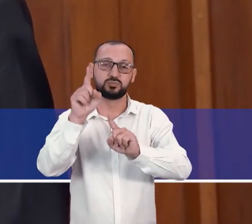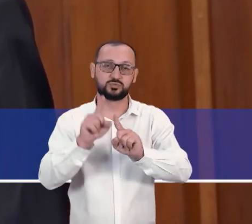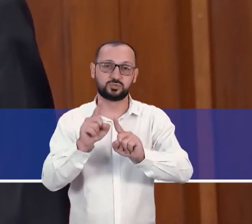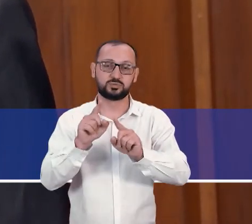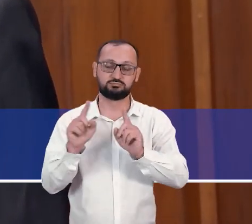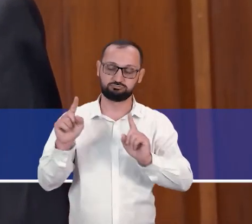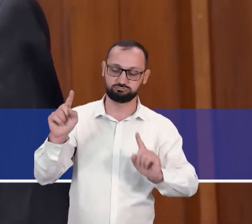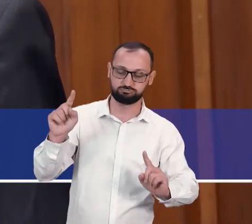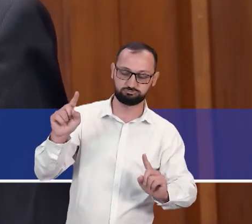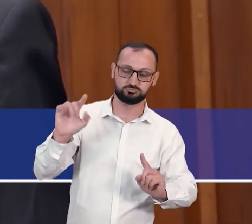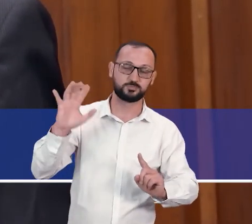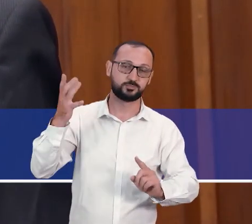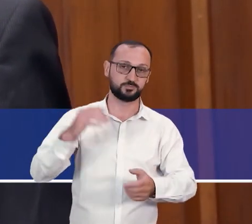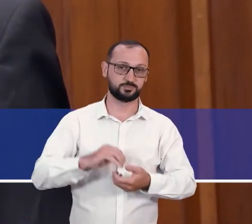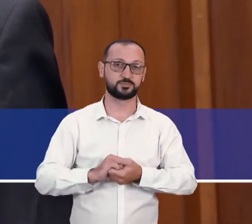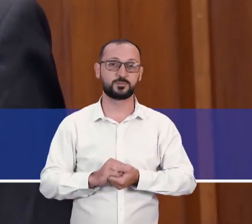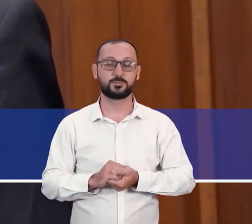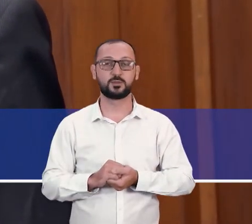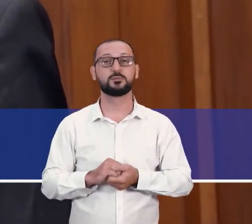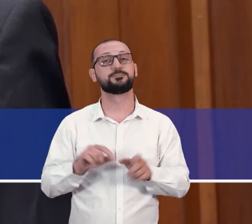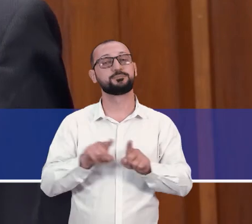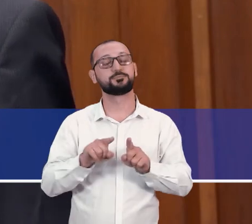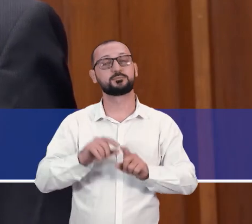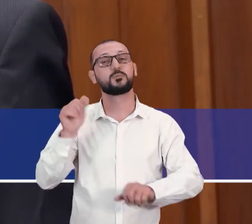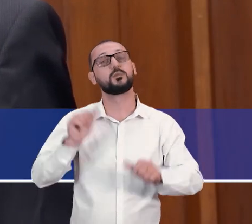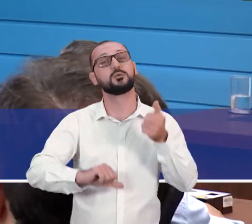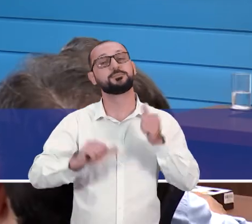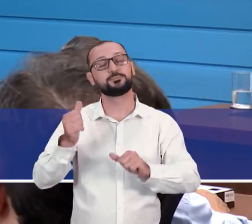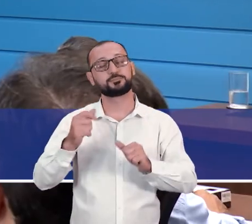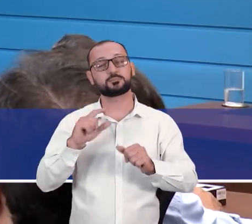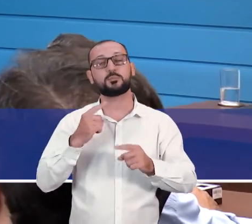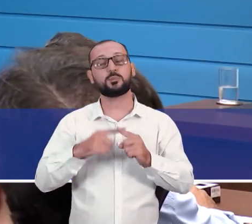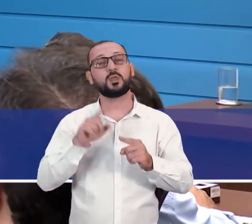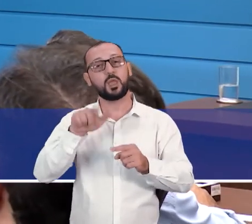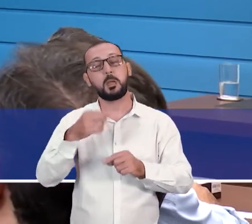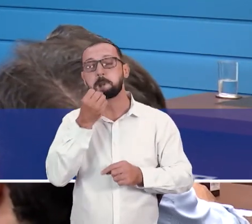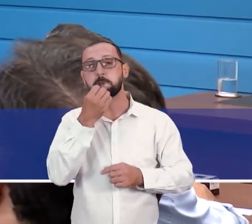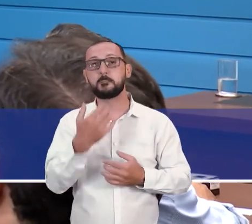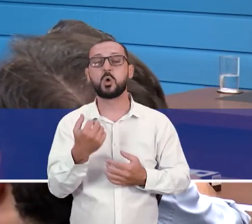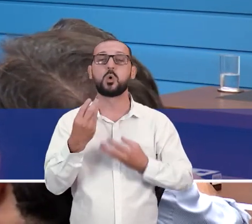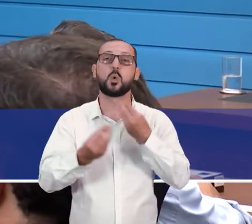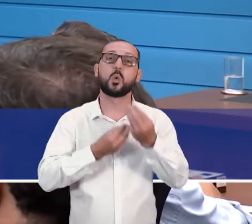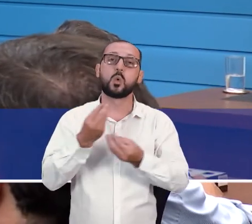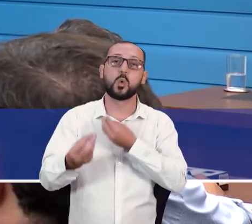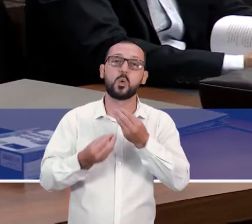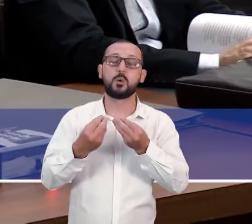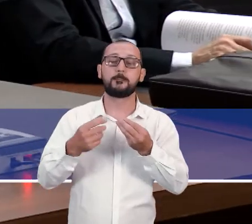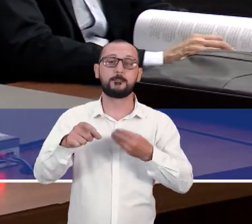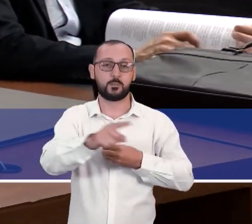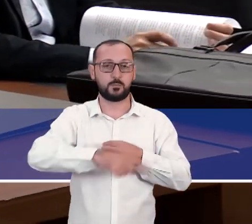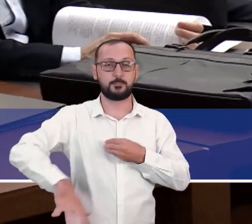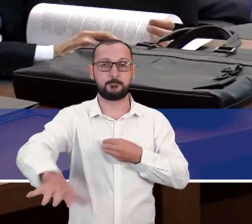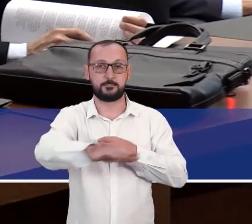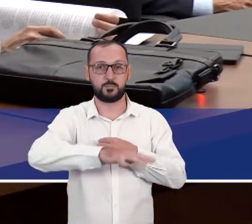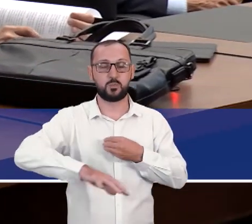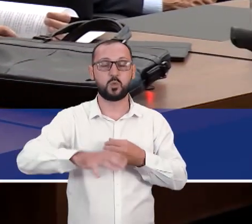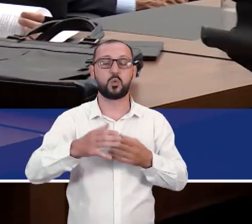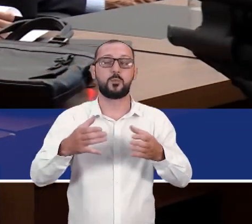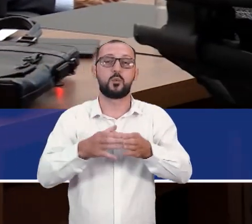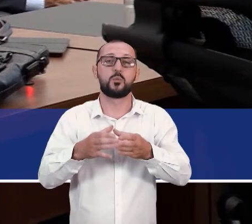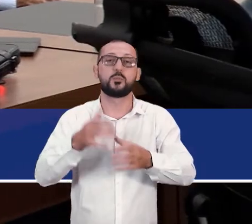de movimentação dos veículos ao longo de toda a extensão. Ele também avaliou a reunião de forma positiva como mecanismo